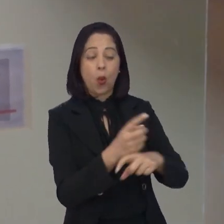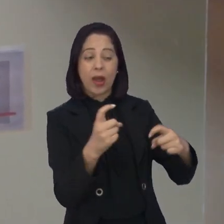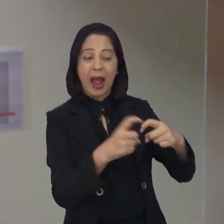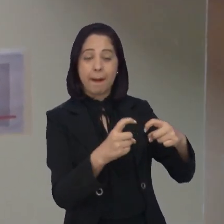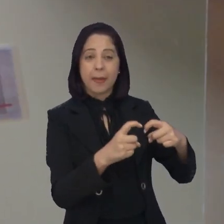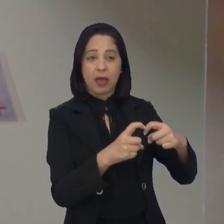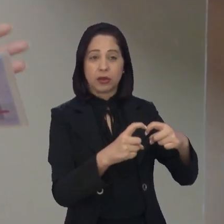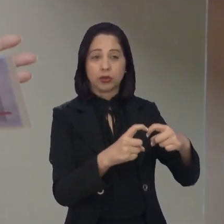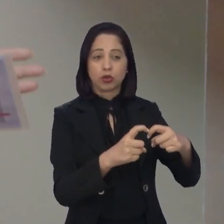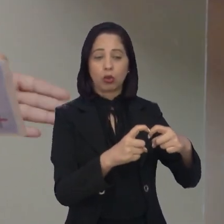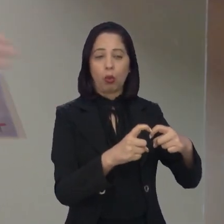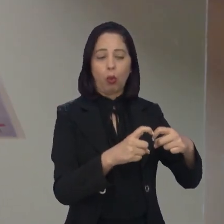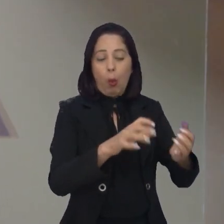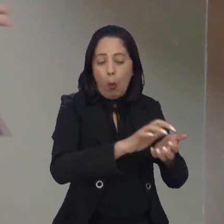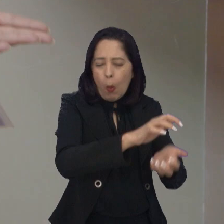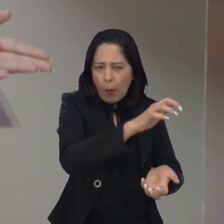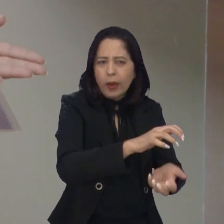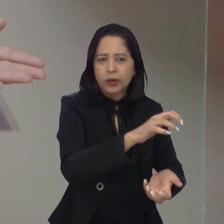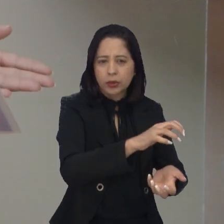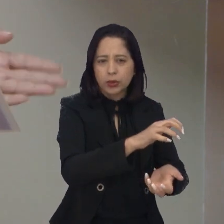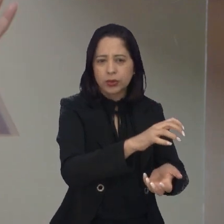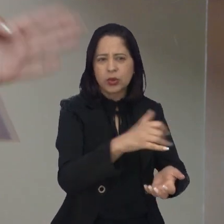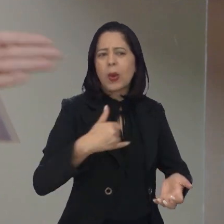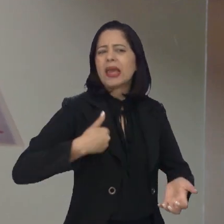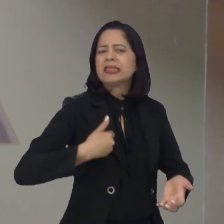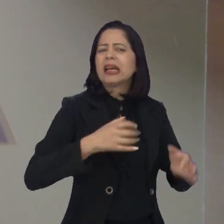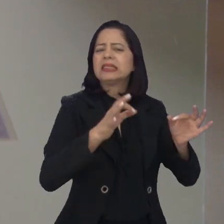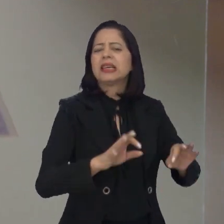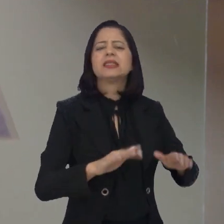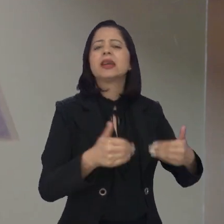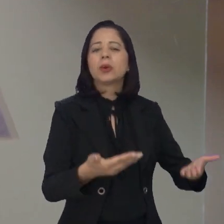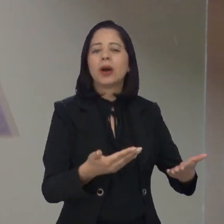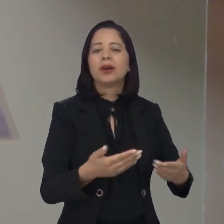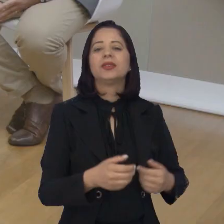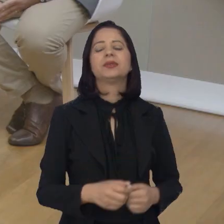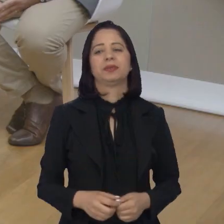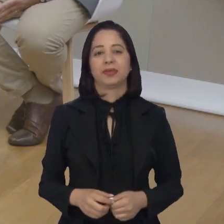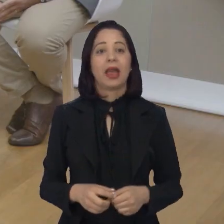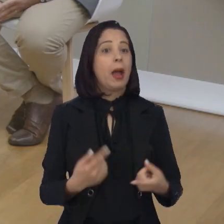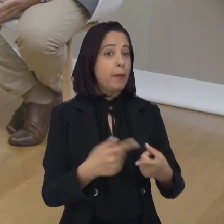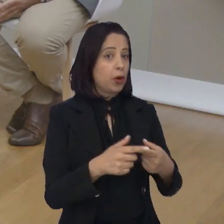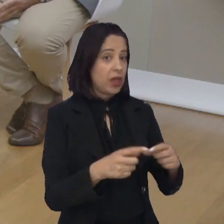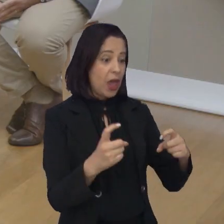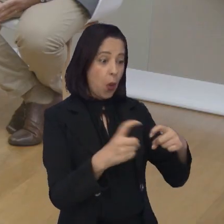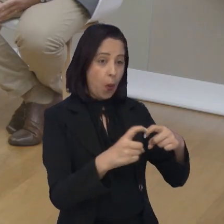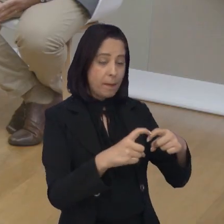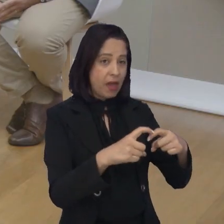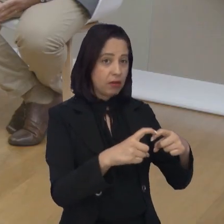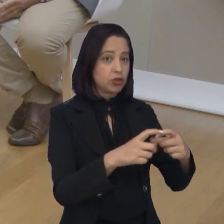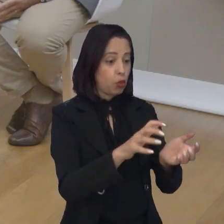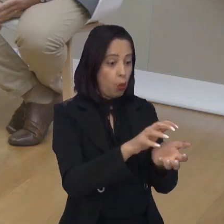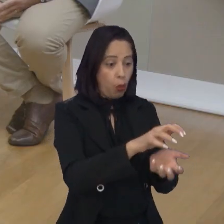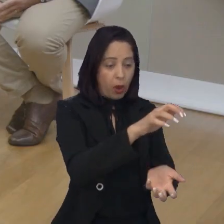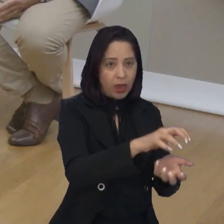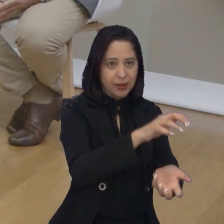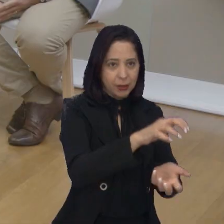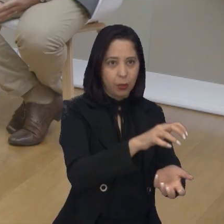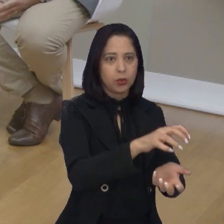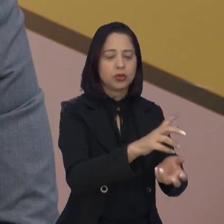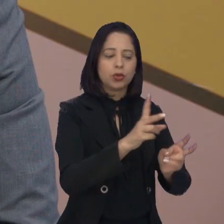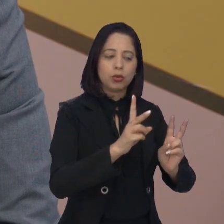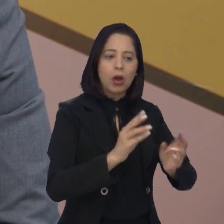um geriatra? Porque a gente conversou aqui nos bastidores, é o último médico, né, que a gente passa e acompanha para o resto da